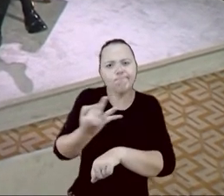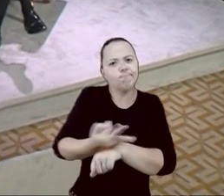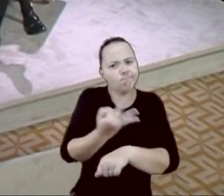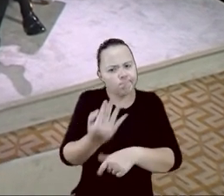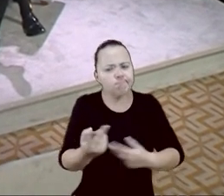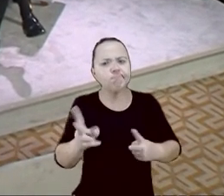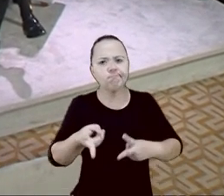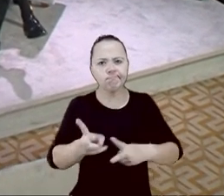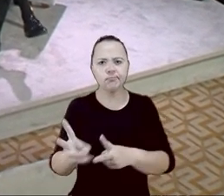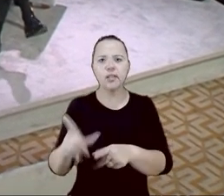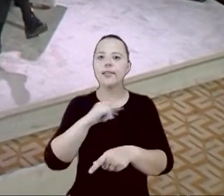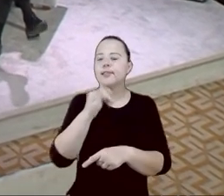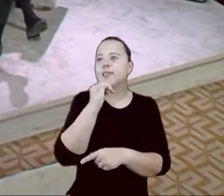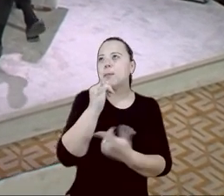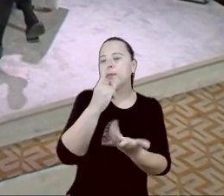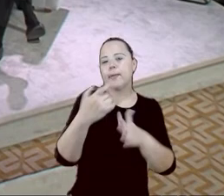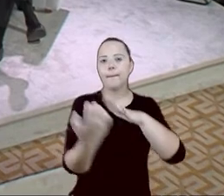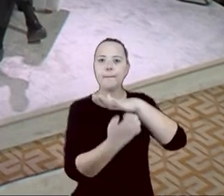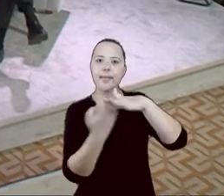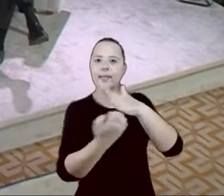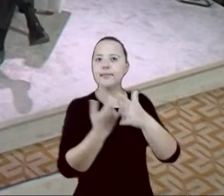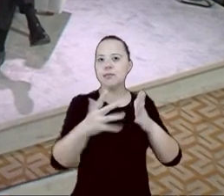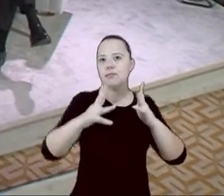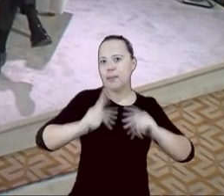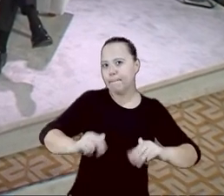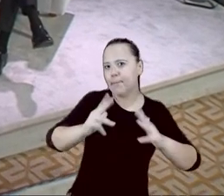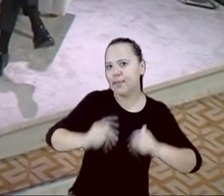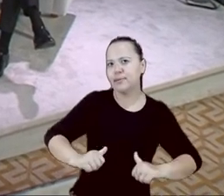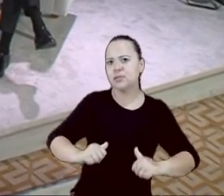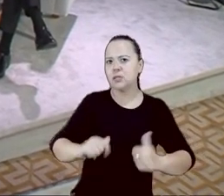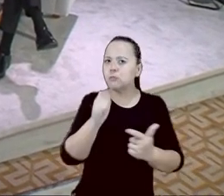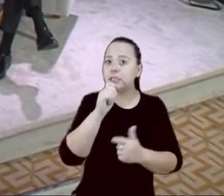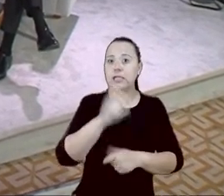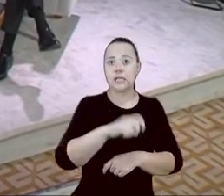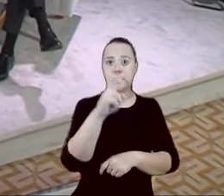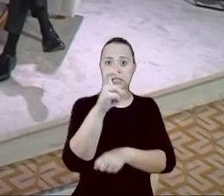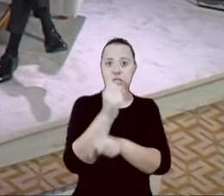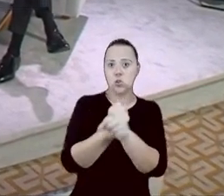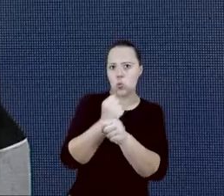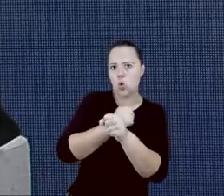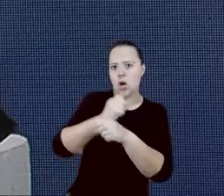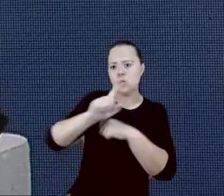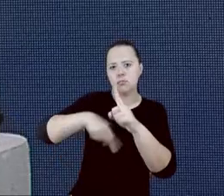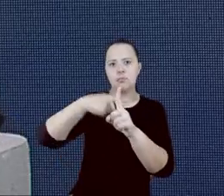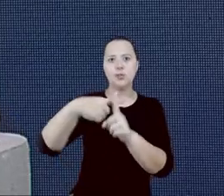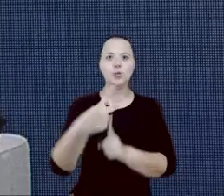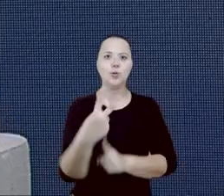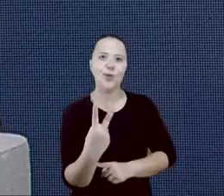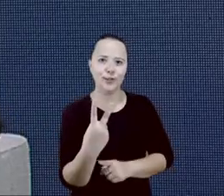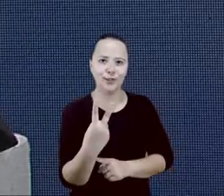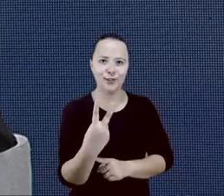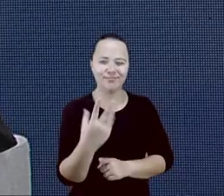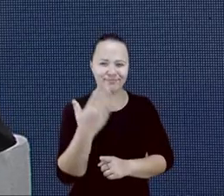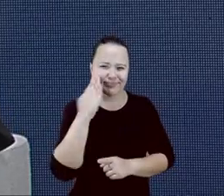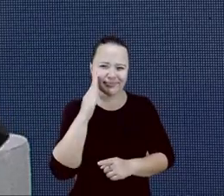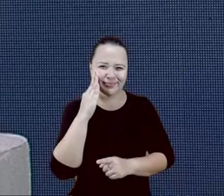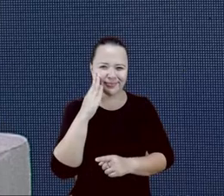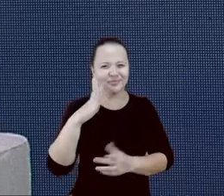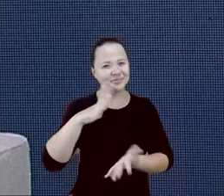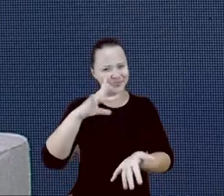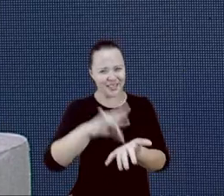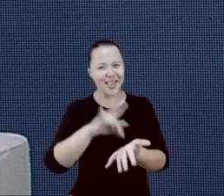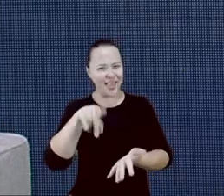saneamento é papel de menos de cinco anos a sedem mais dois sim isso é realmente oportunidade